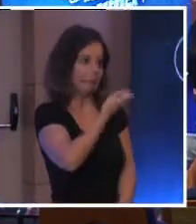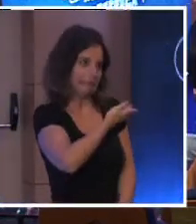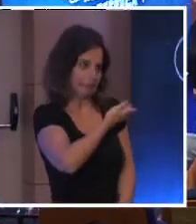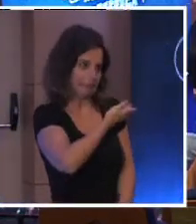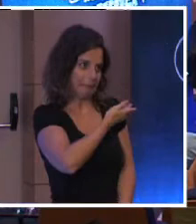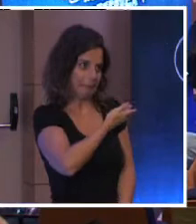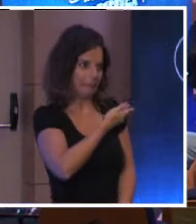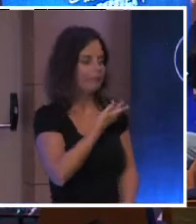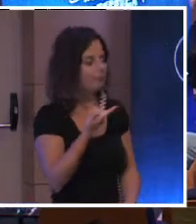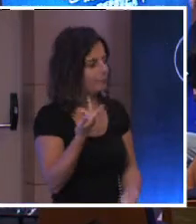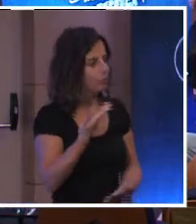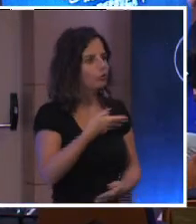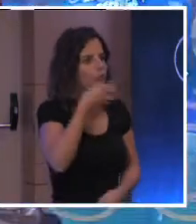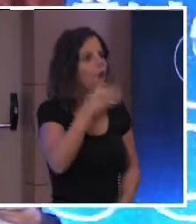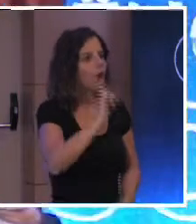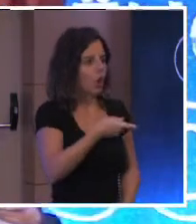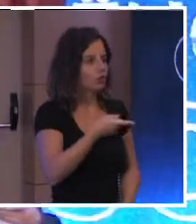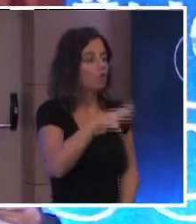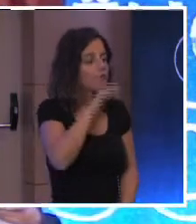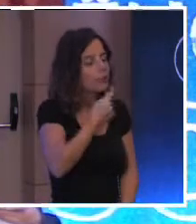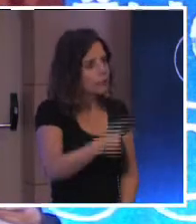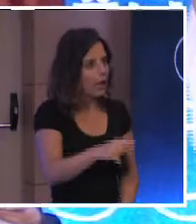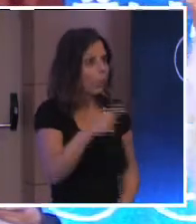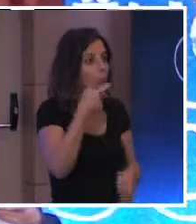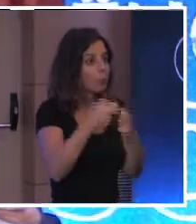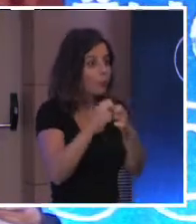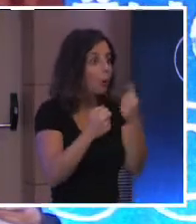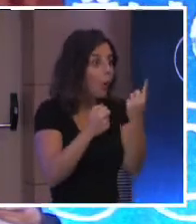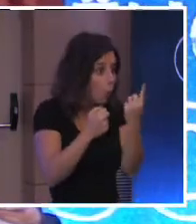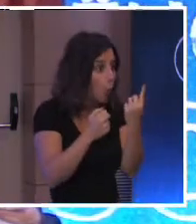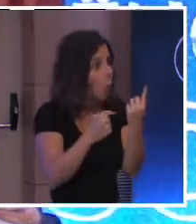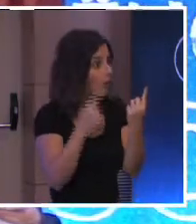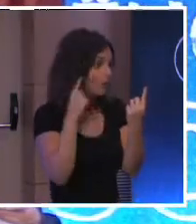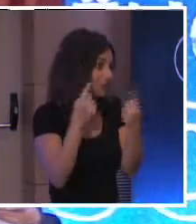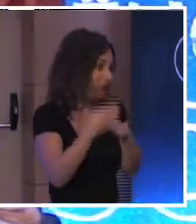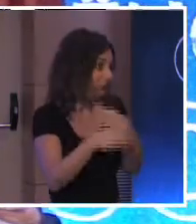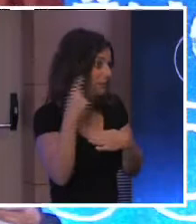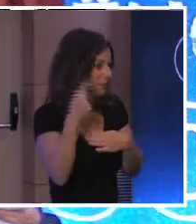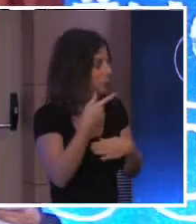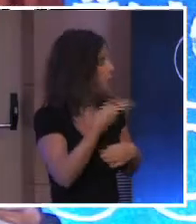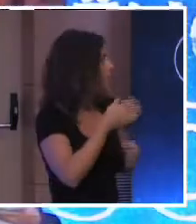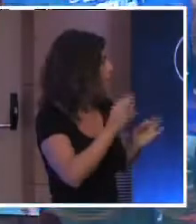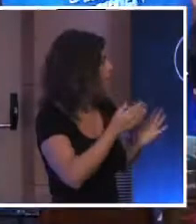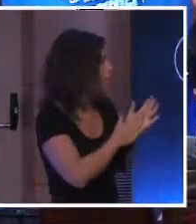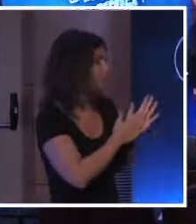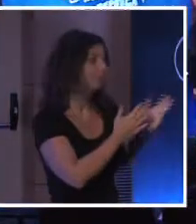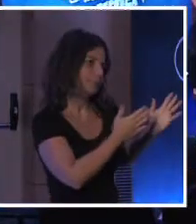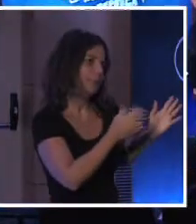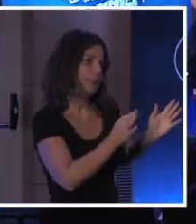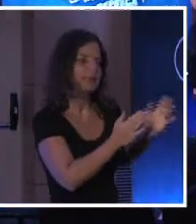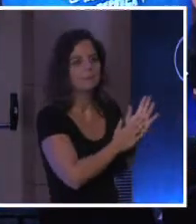o problema de uma criança com um destes problemas. Vamos recebê-la muito bem, que ela merece. Catarina, um salve de palmas. Aplausos.